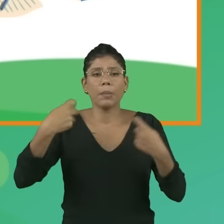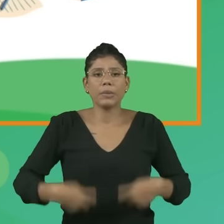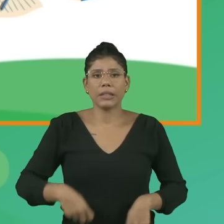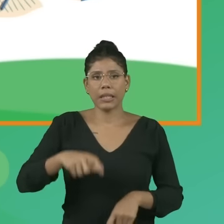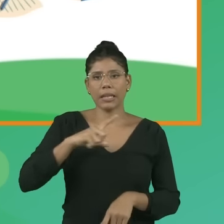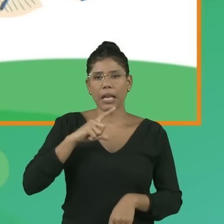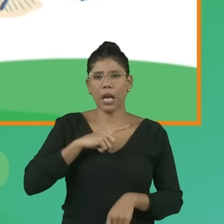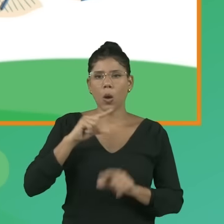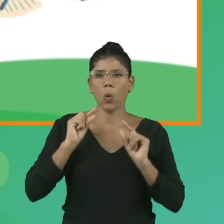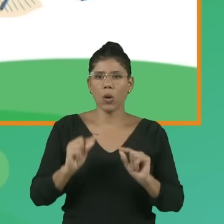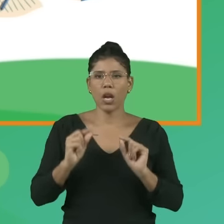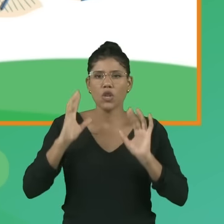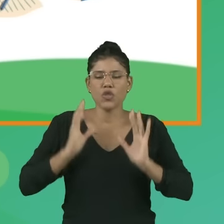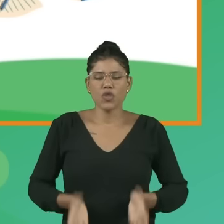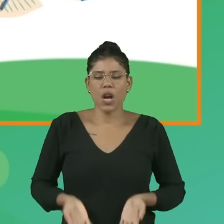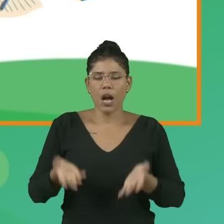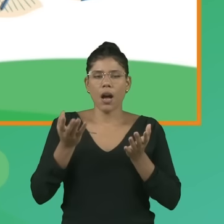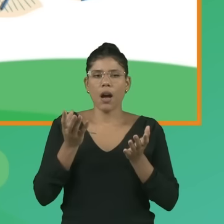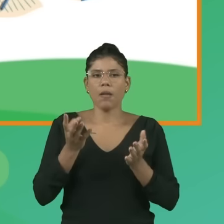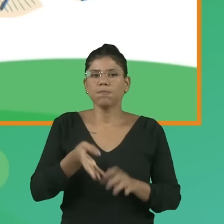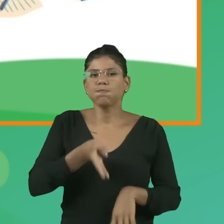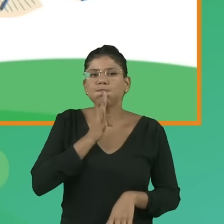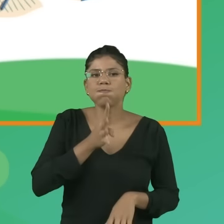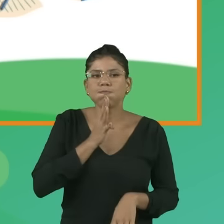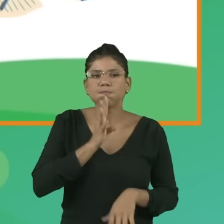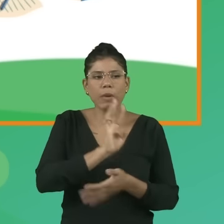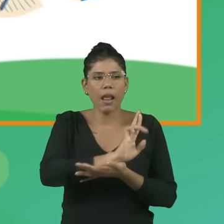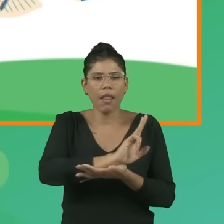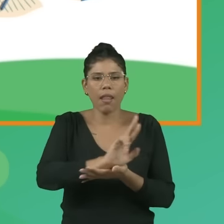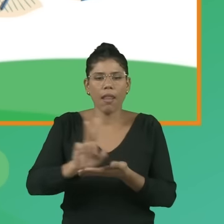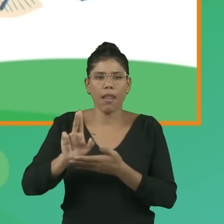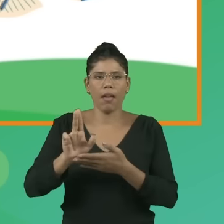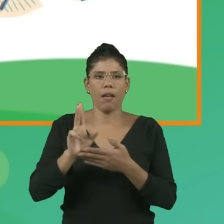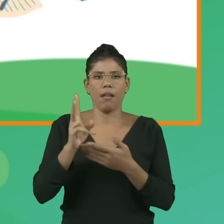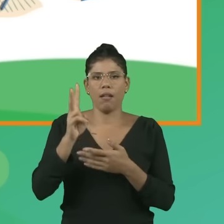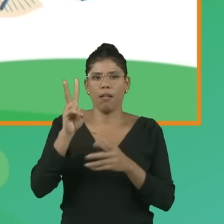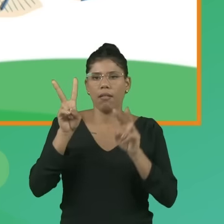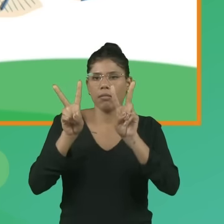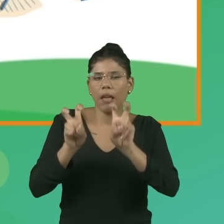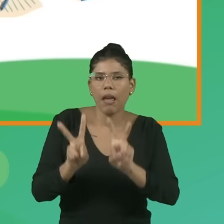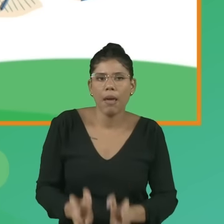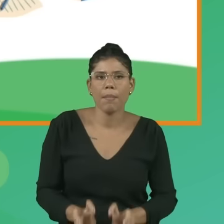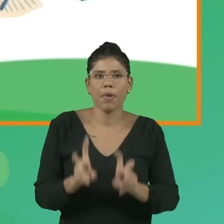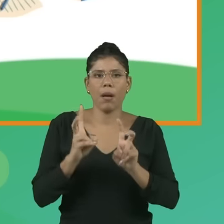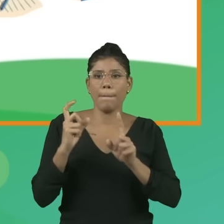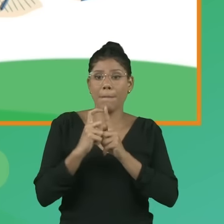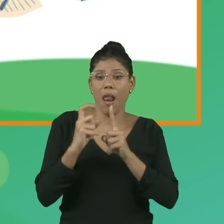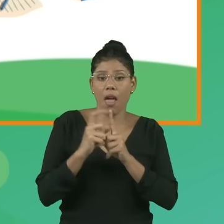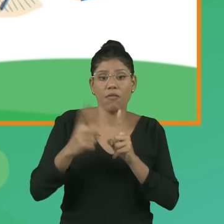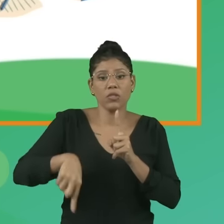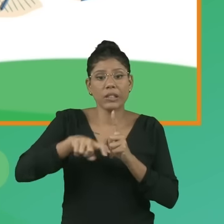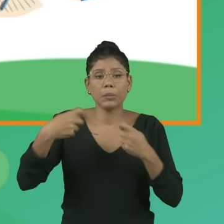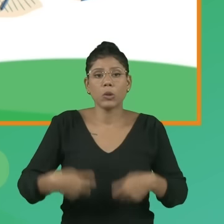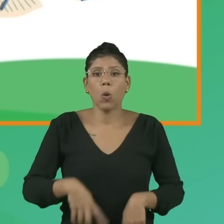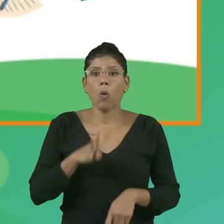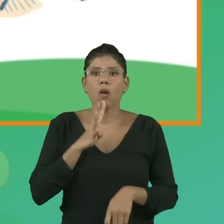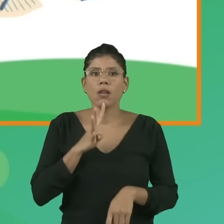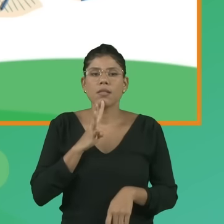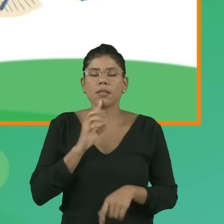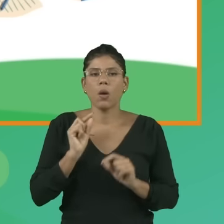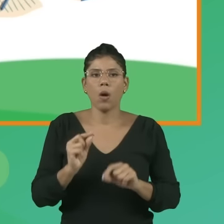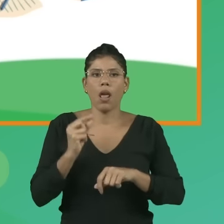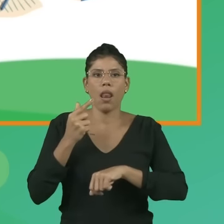bagagem cultural, ter essa bagagem de leitura, de palavras, de você conhecer essas palavras.